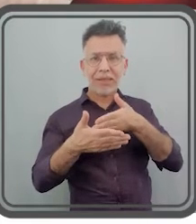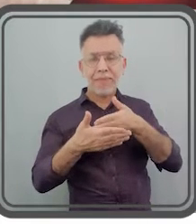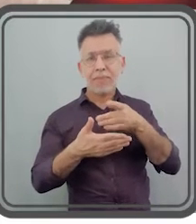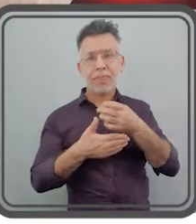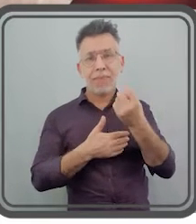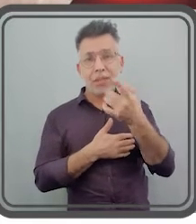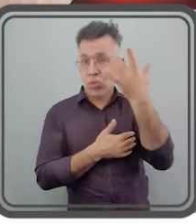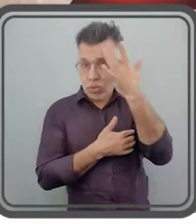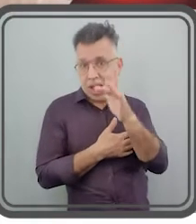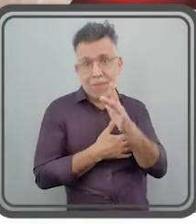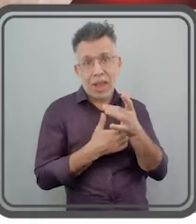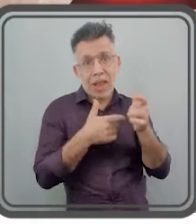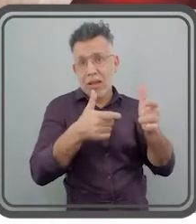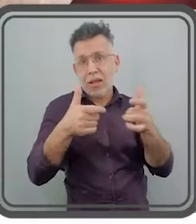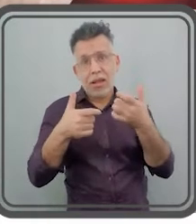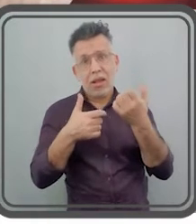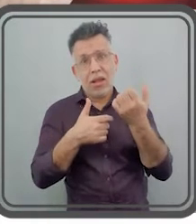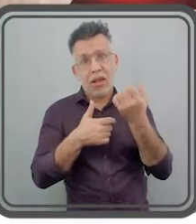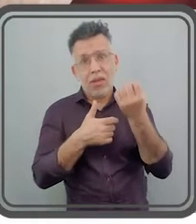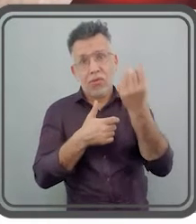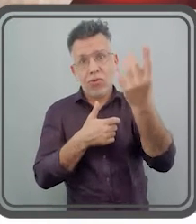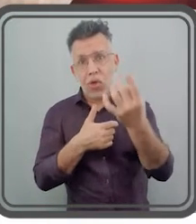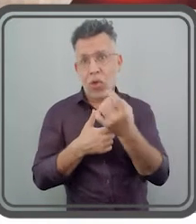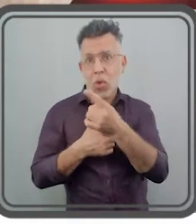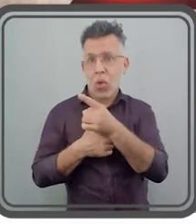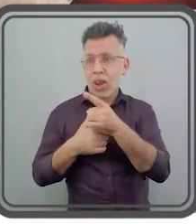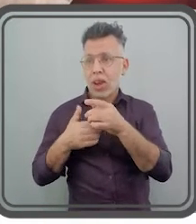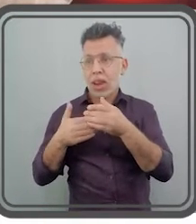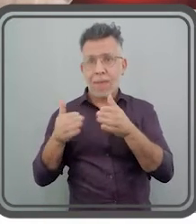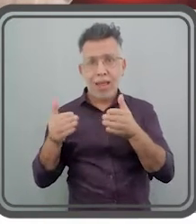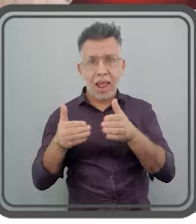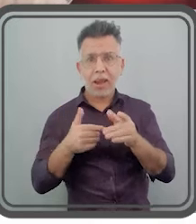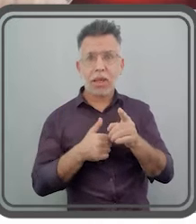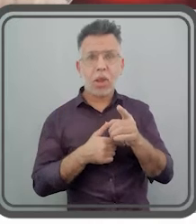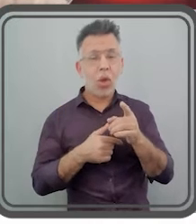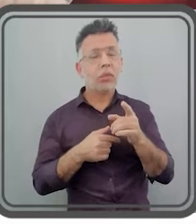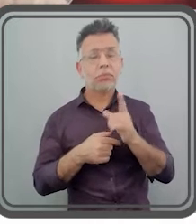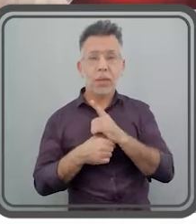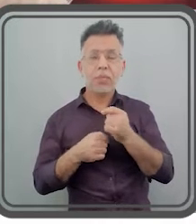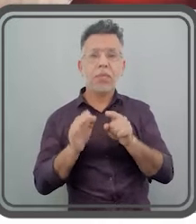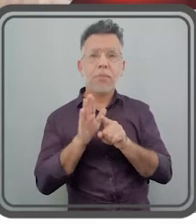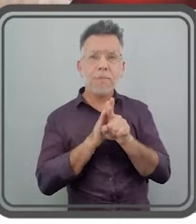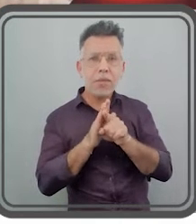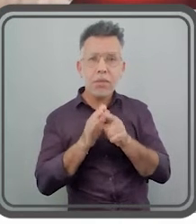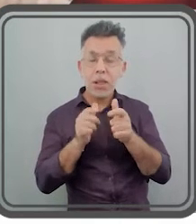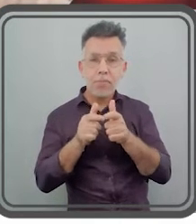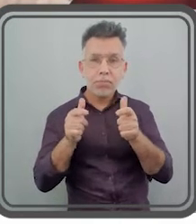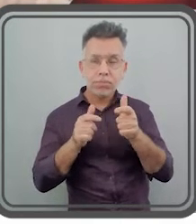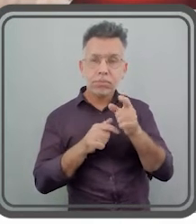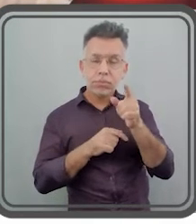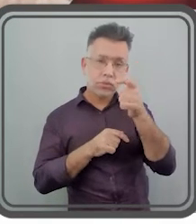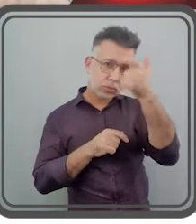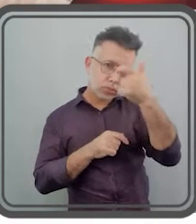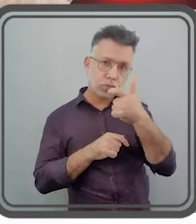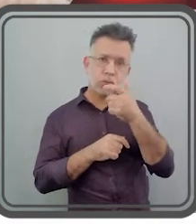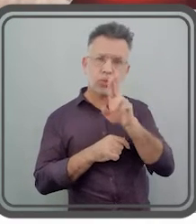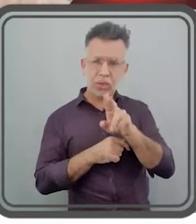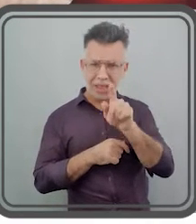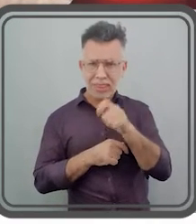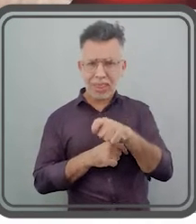sabe necessariamente para onde ir Onde está aberto o requer uma pesquisa muito avançada por parte do usuário né